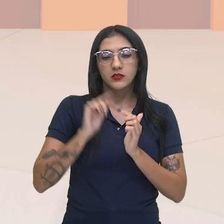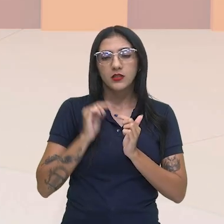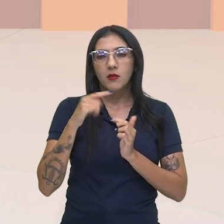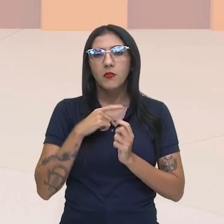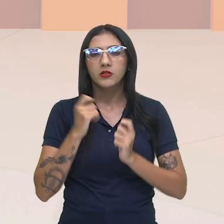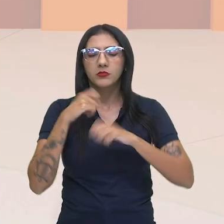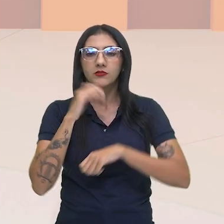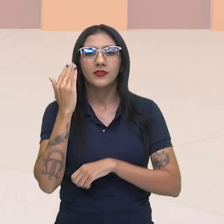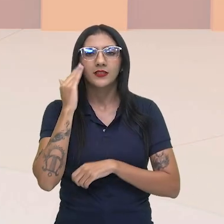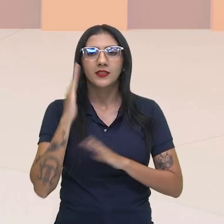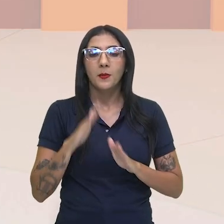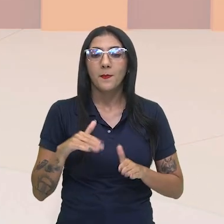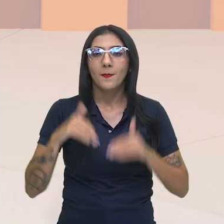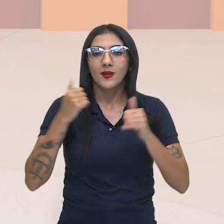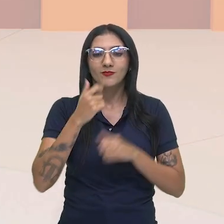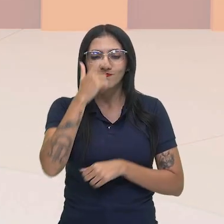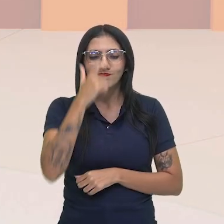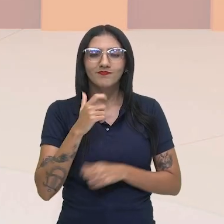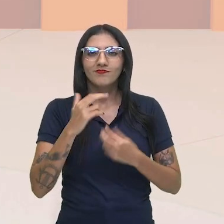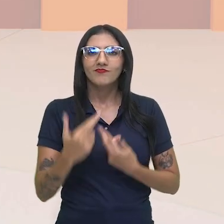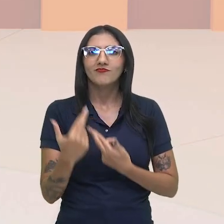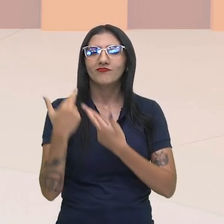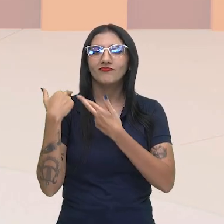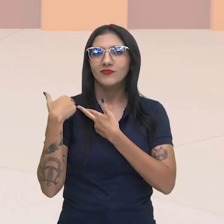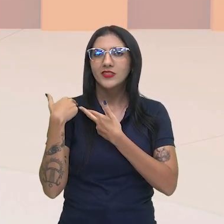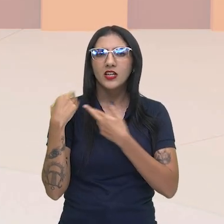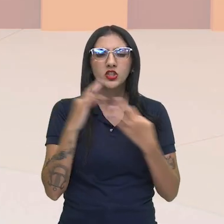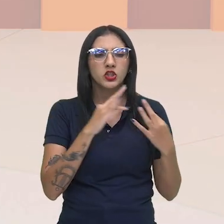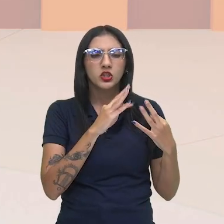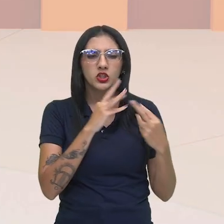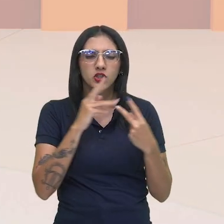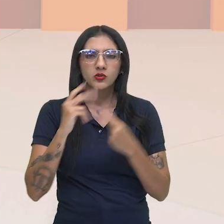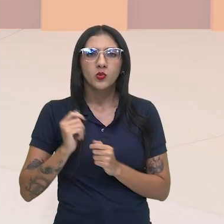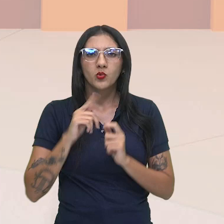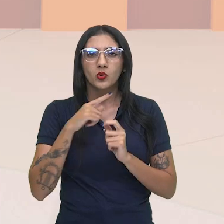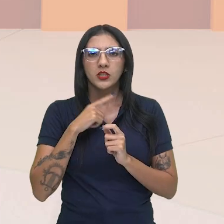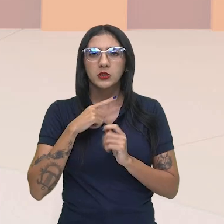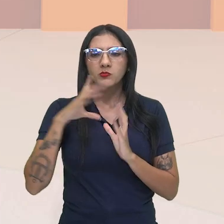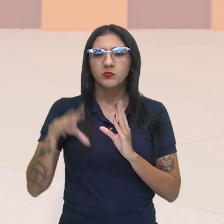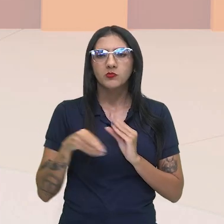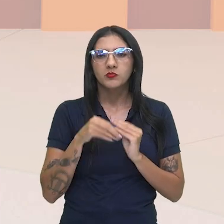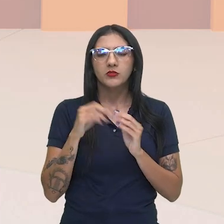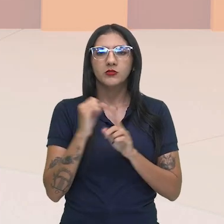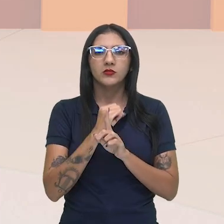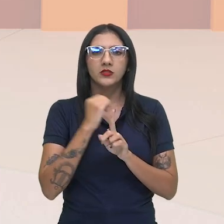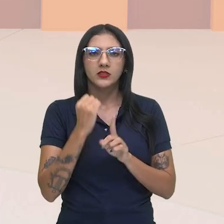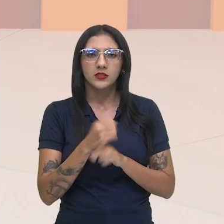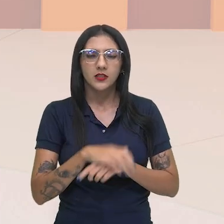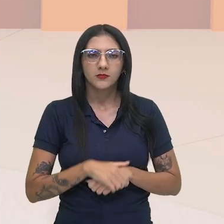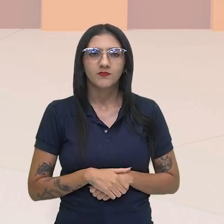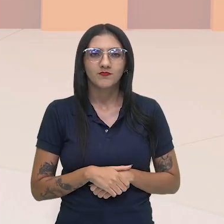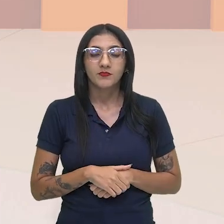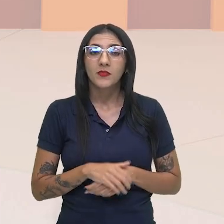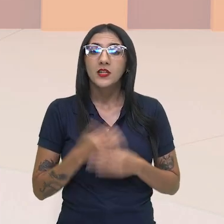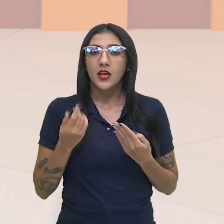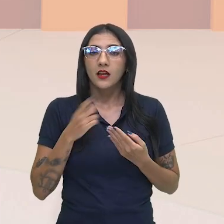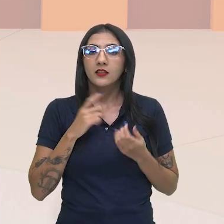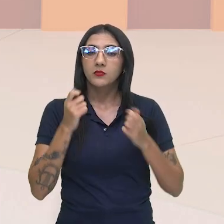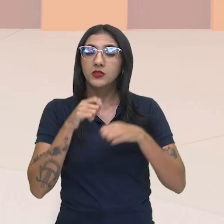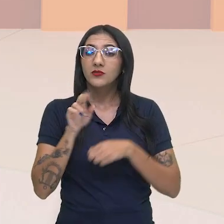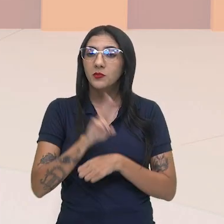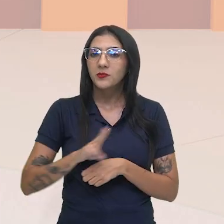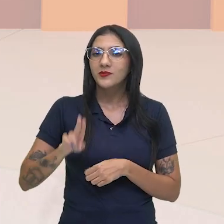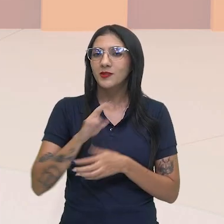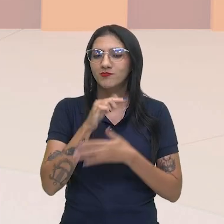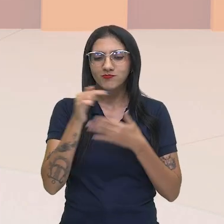melhor o meu papel nesse processo todo de construção dessa sociedade. E aí esses princípios éticos vão ser